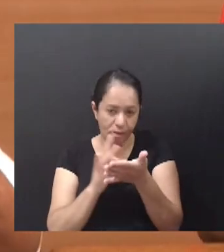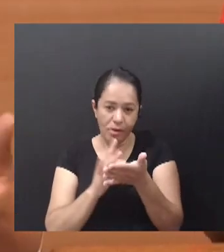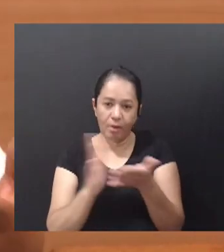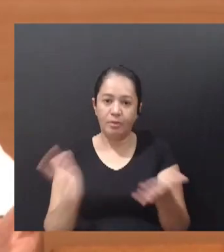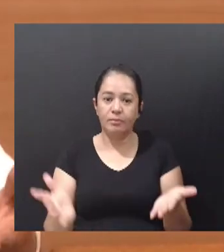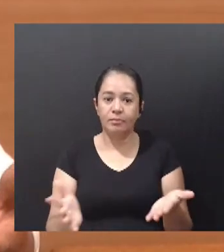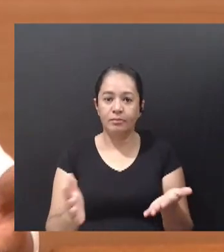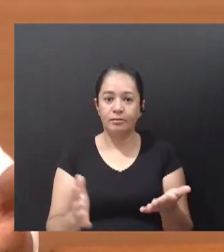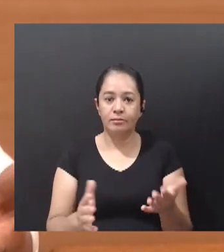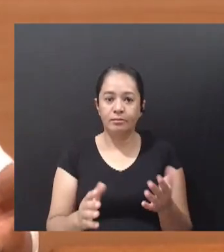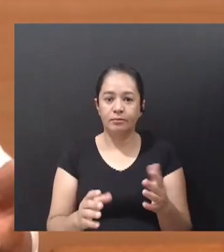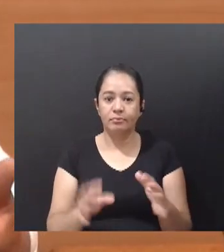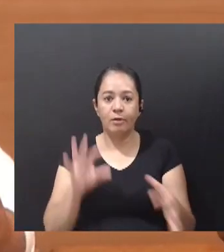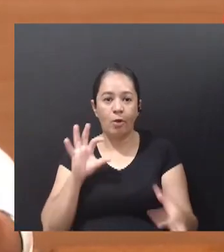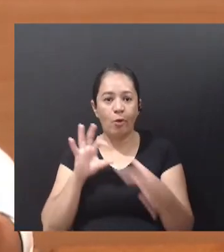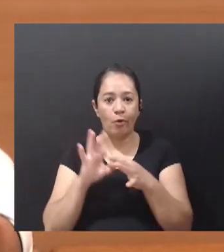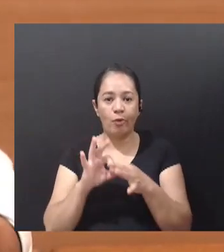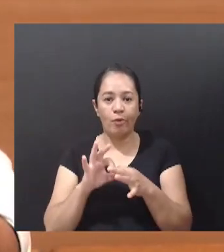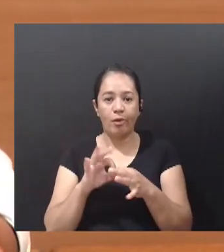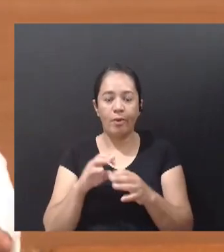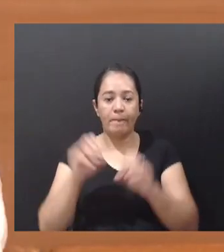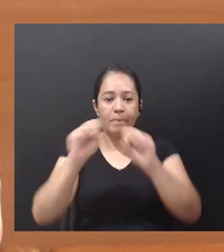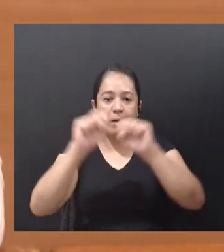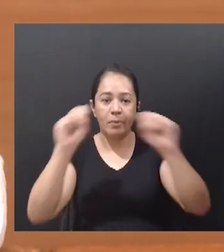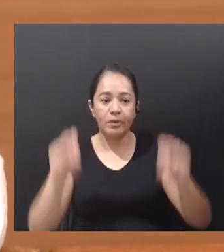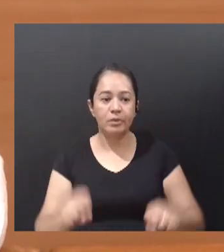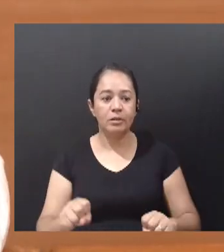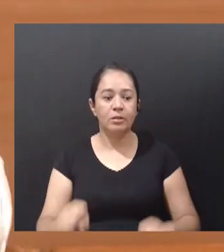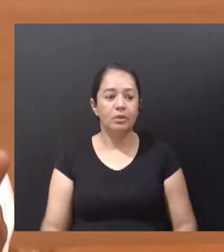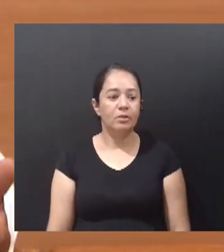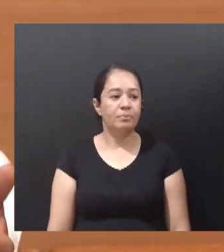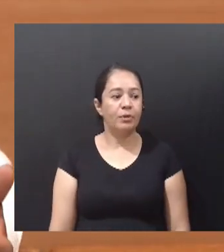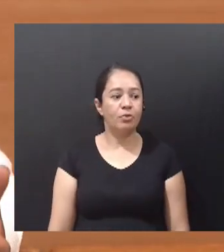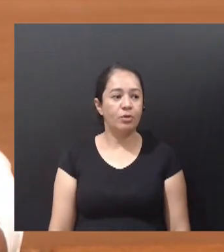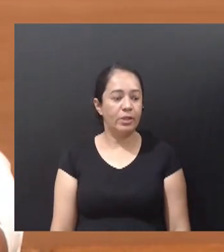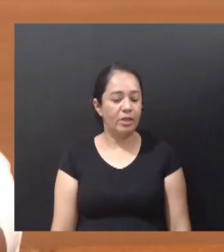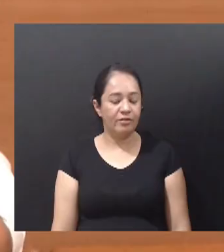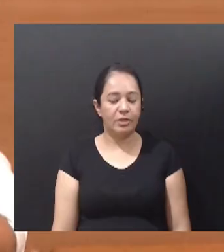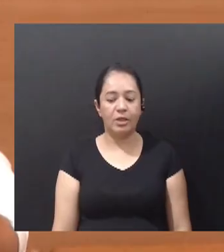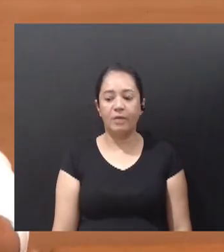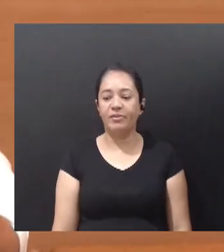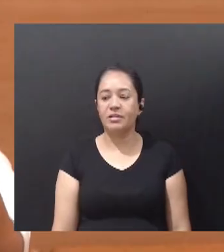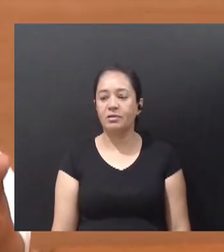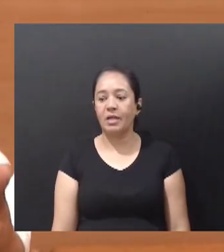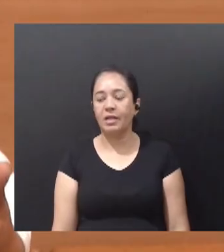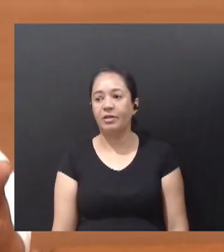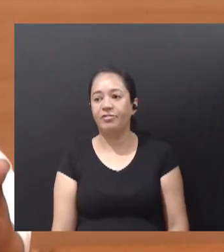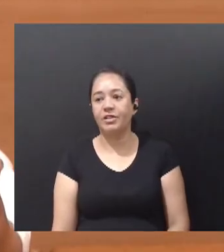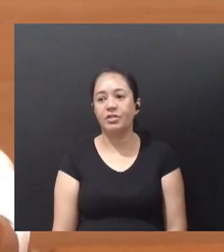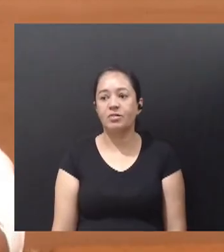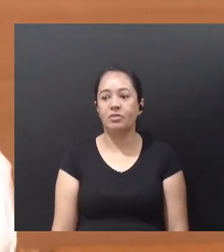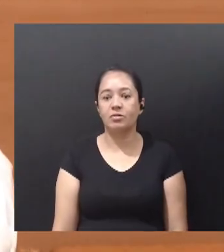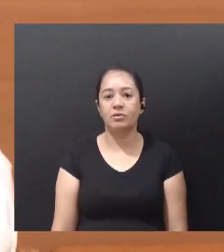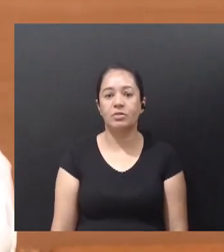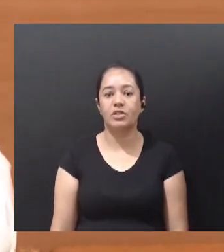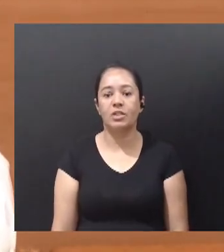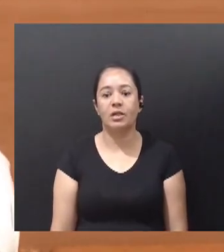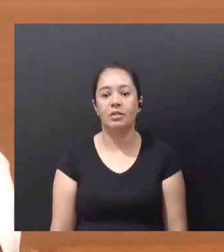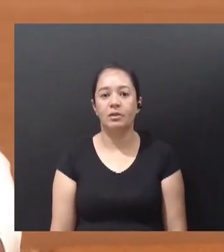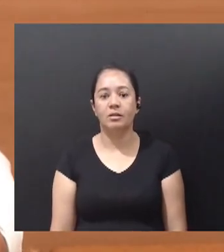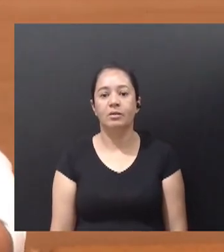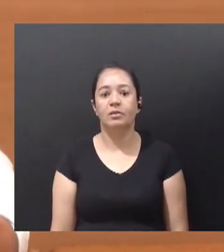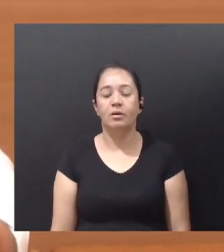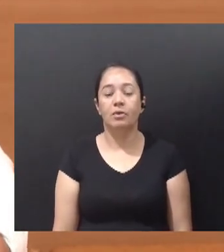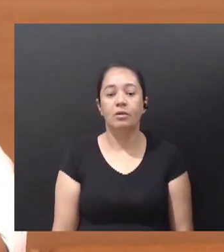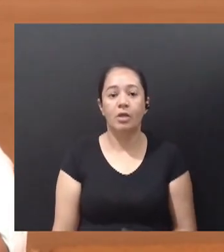cooptados pelo sistema e não consegue se aquilombar mais, não consegue mais se enxergar, se ver. E eu acho que